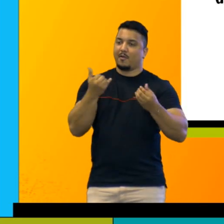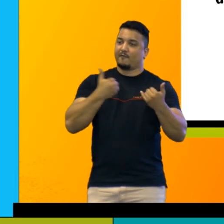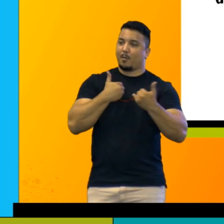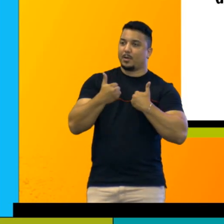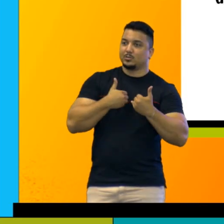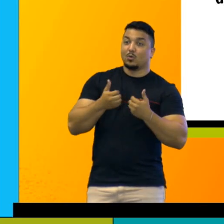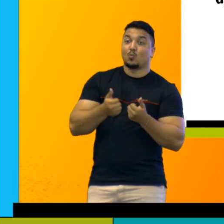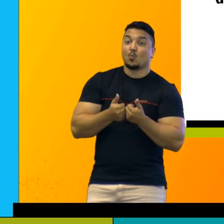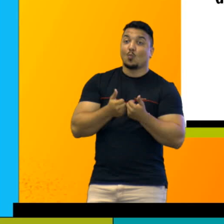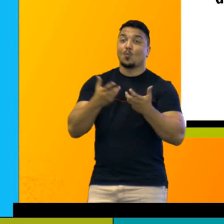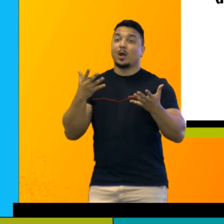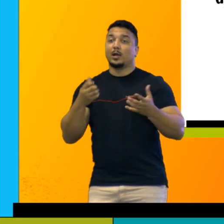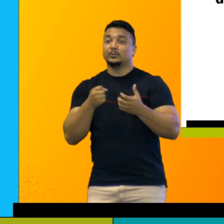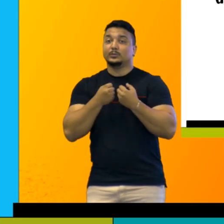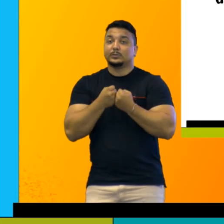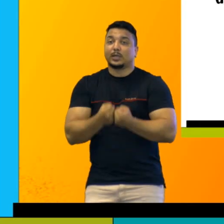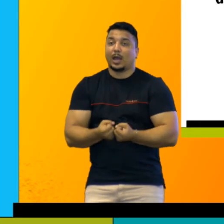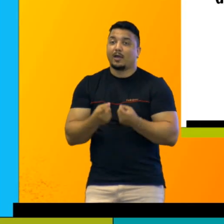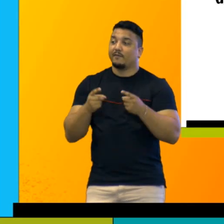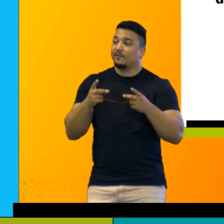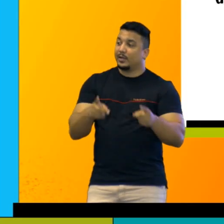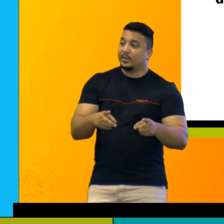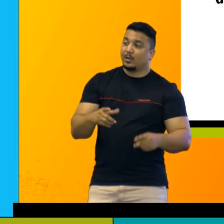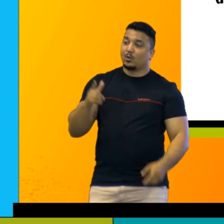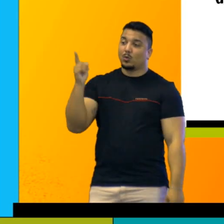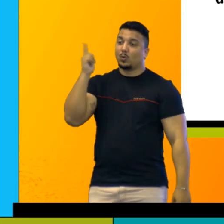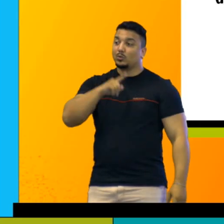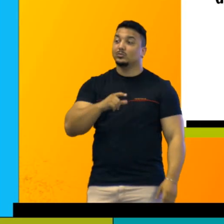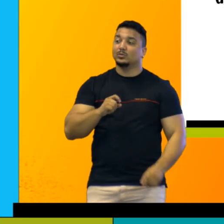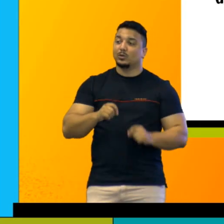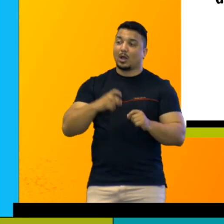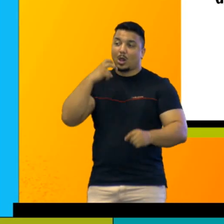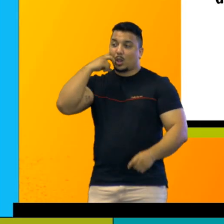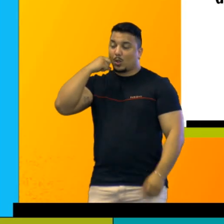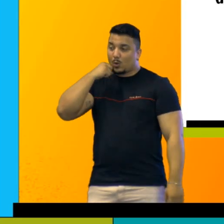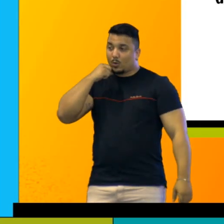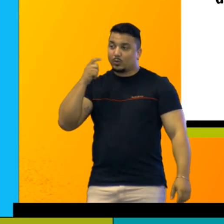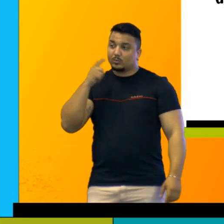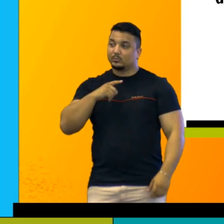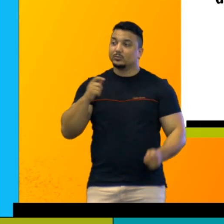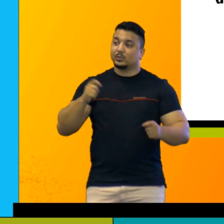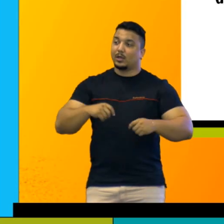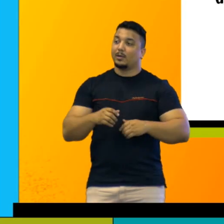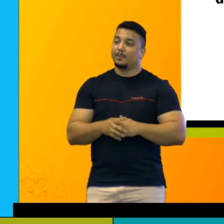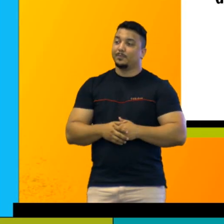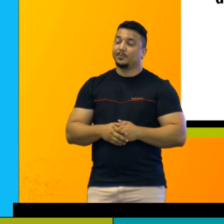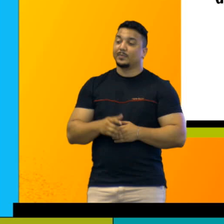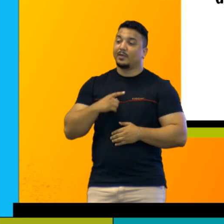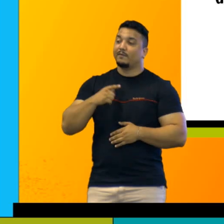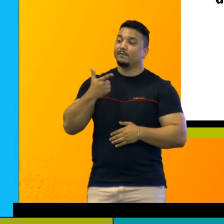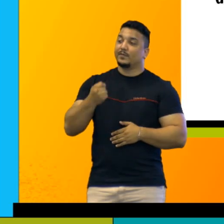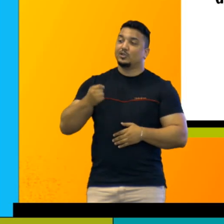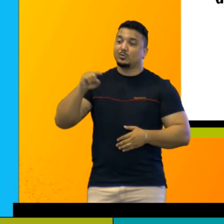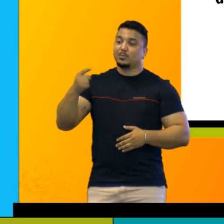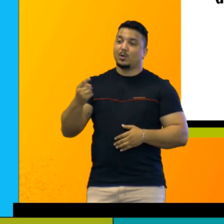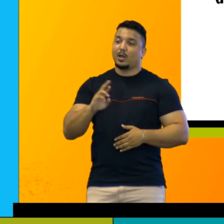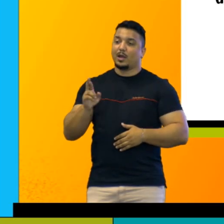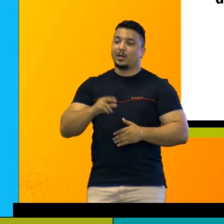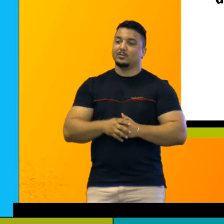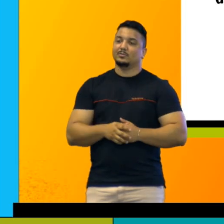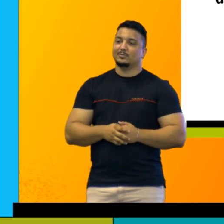quantas sacas ele tinha que vender para o lucro dele ser 20.000